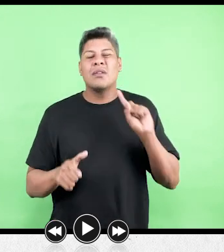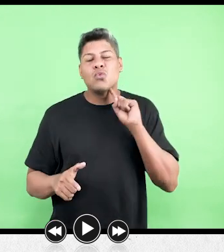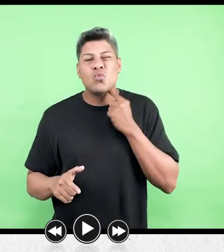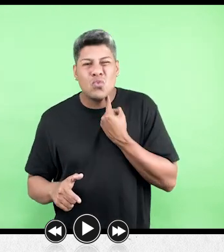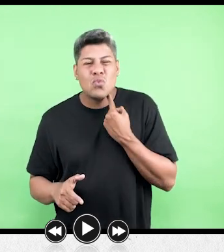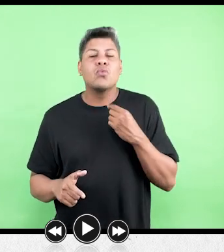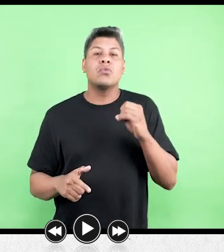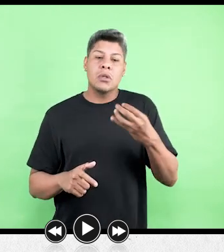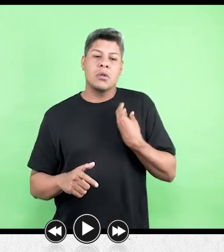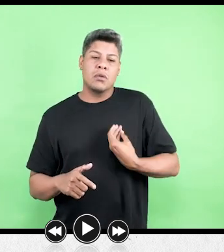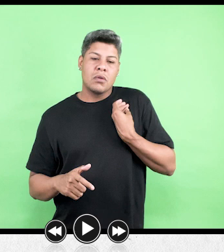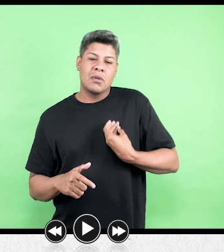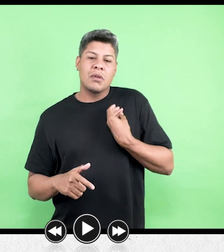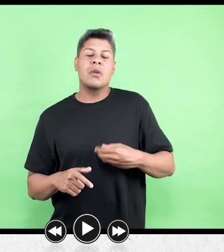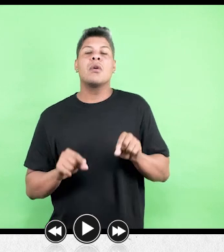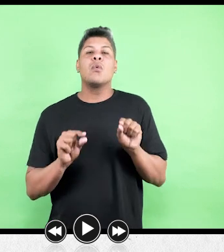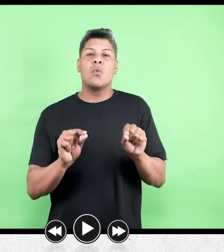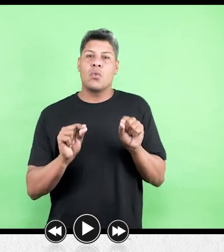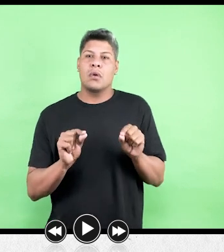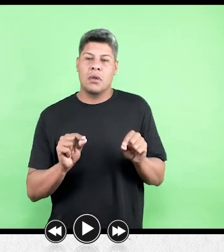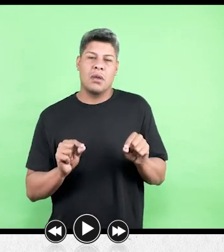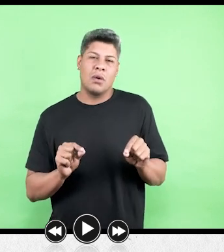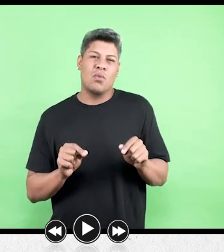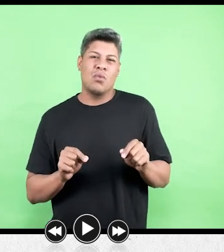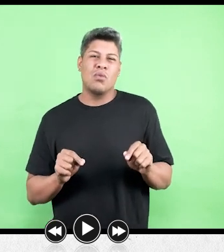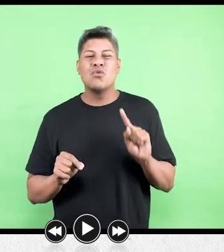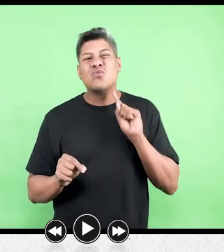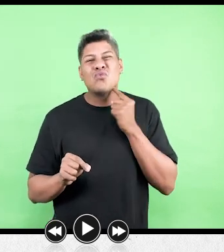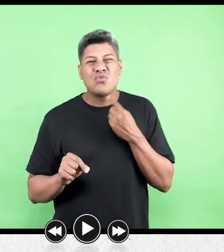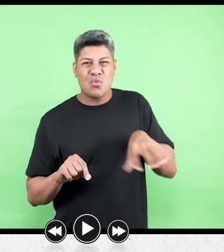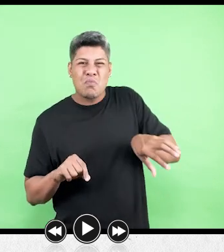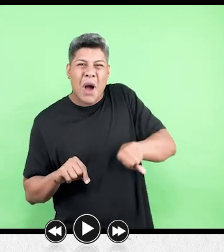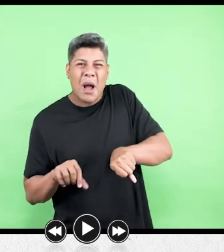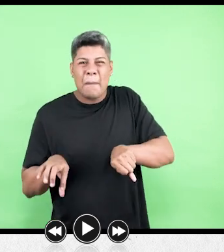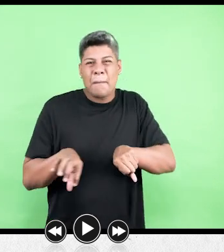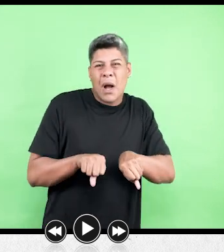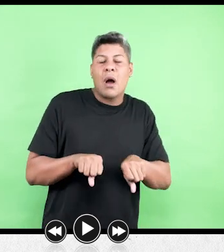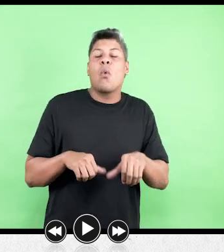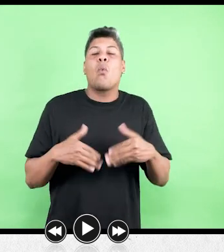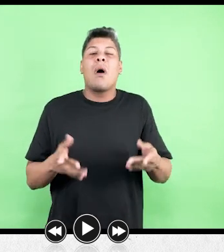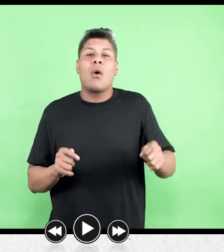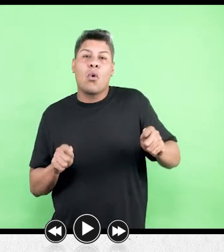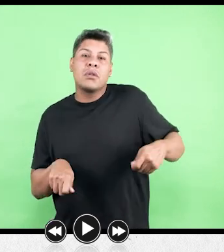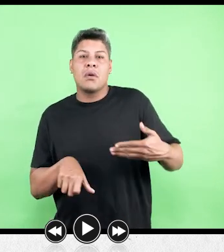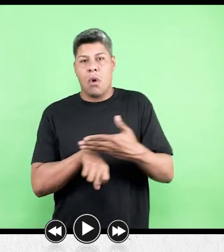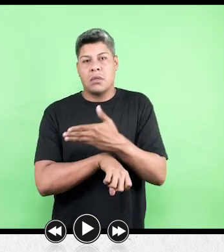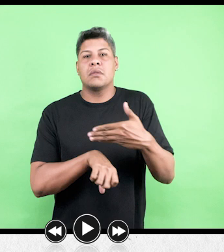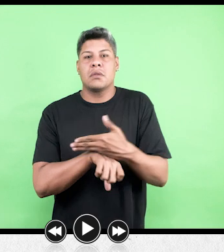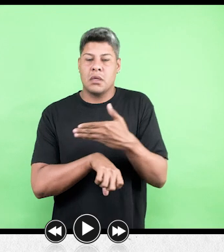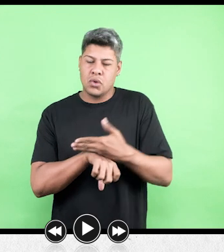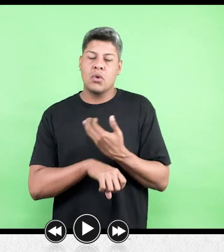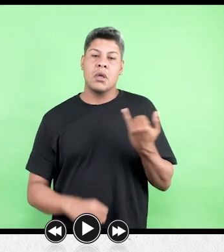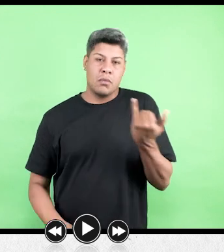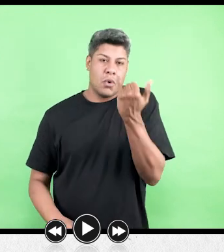existe eutrofização nos corpos d'água, quais são as condições de acesso e isolamento dessa área, né, que é importante que a gente